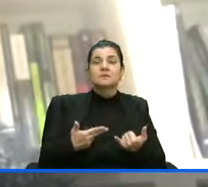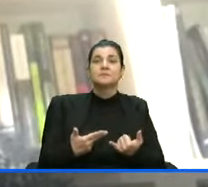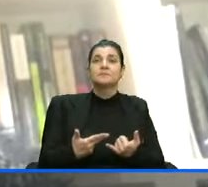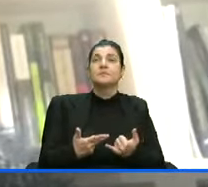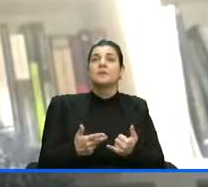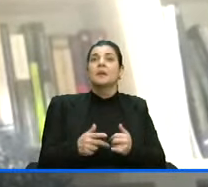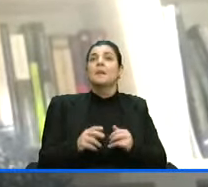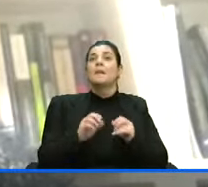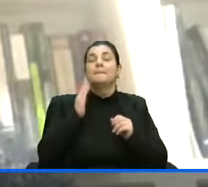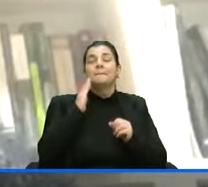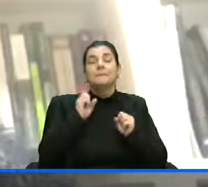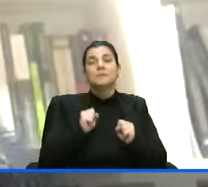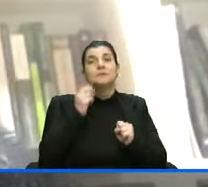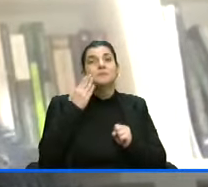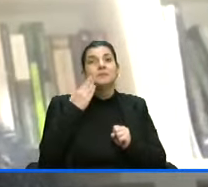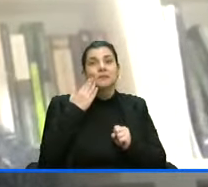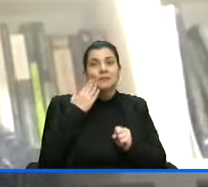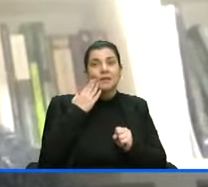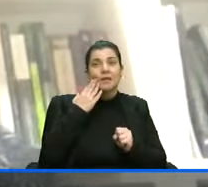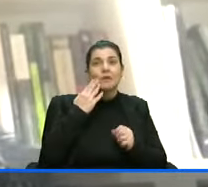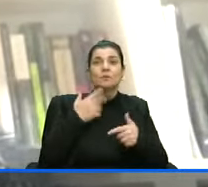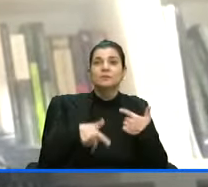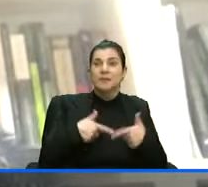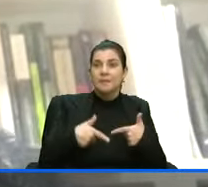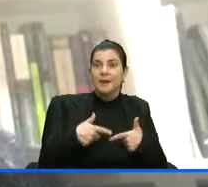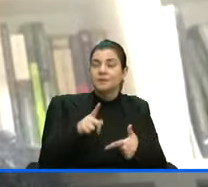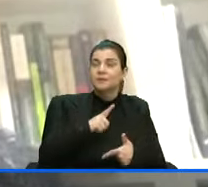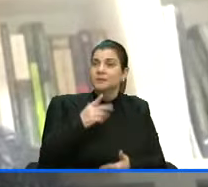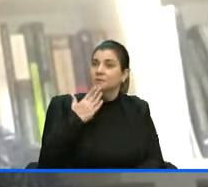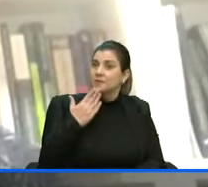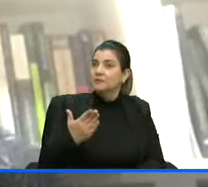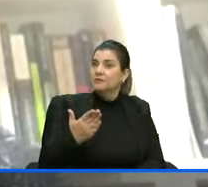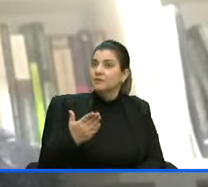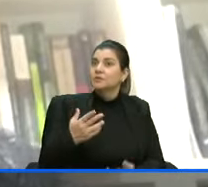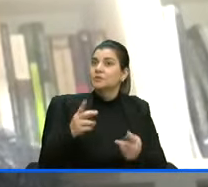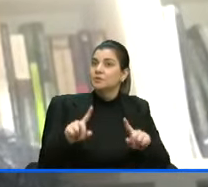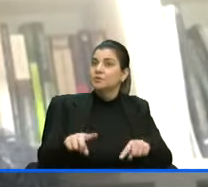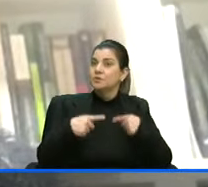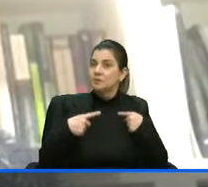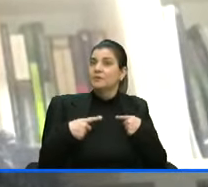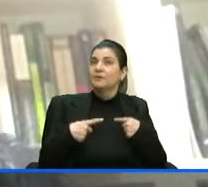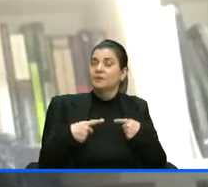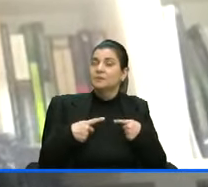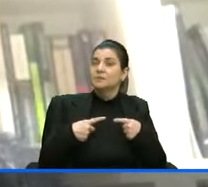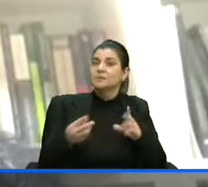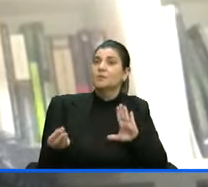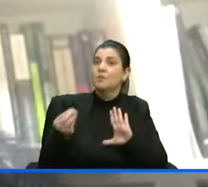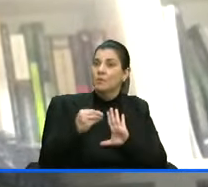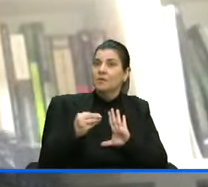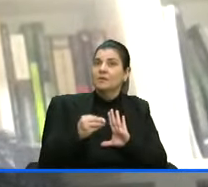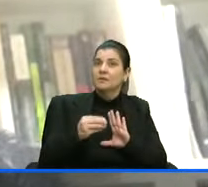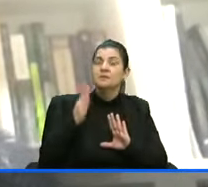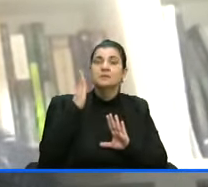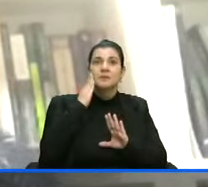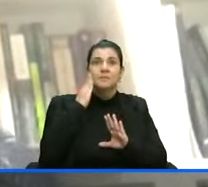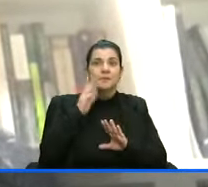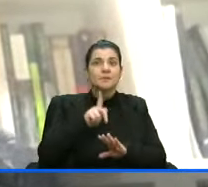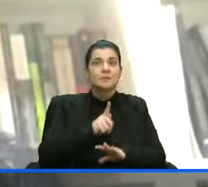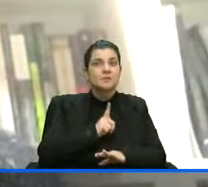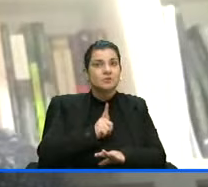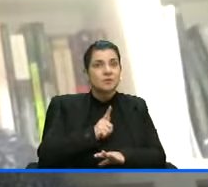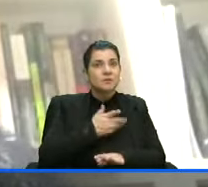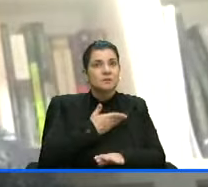pode compreender a demanda que temos pela frente e os desafios que são colocados, né? A gente sabe que o gestor